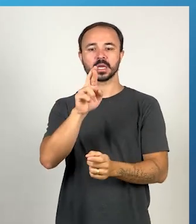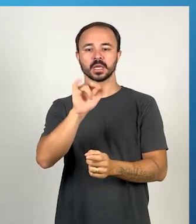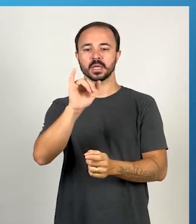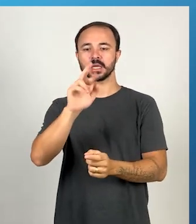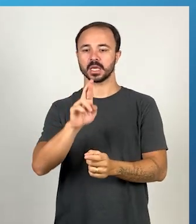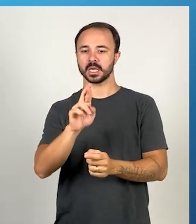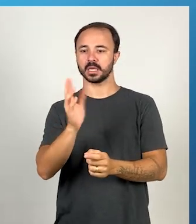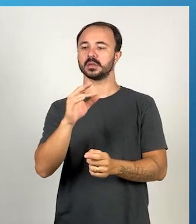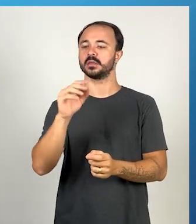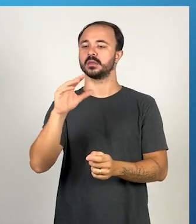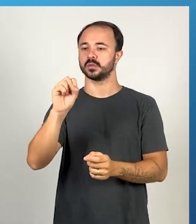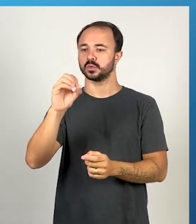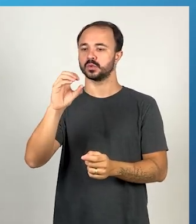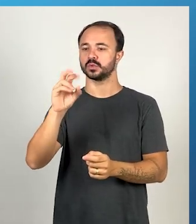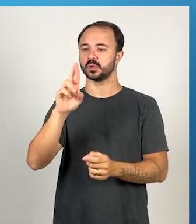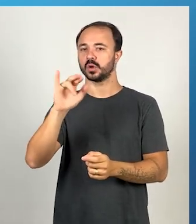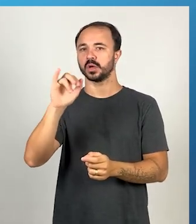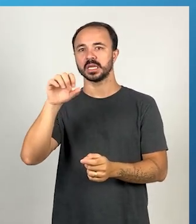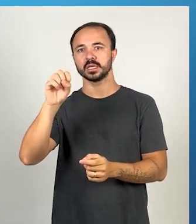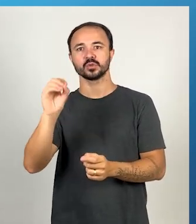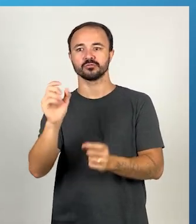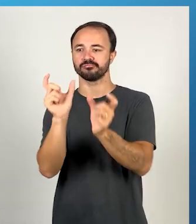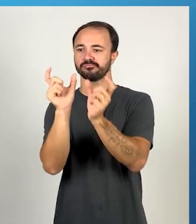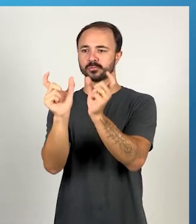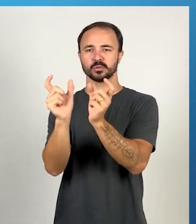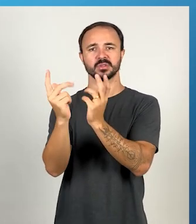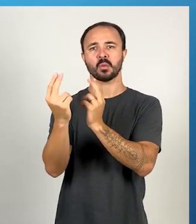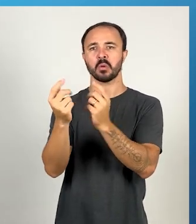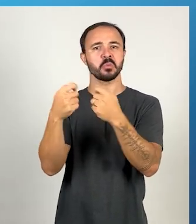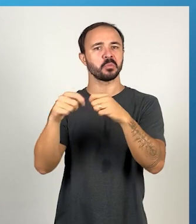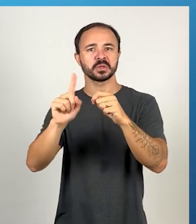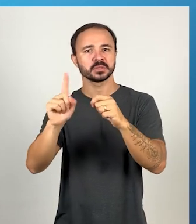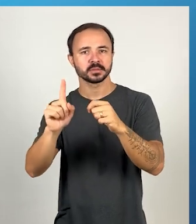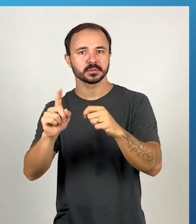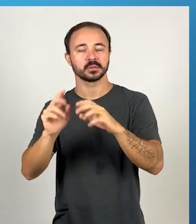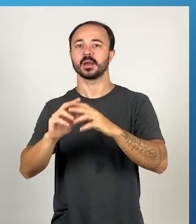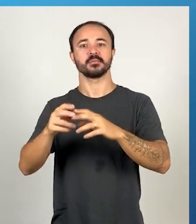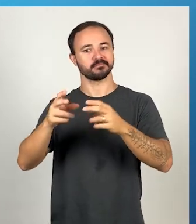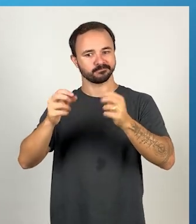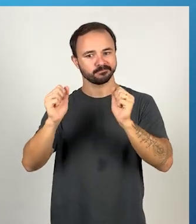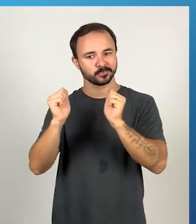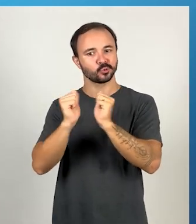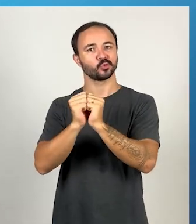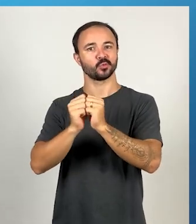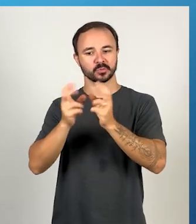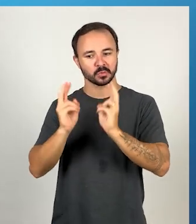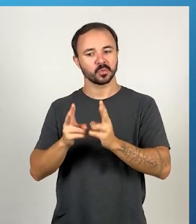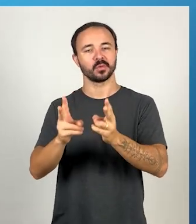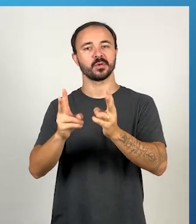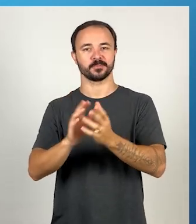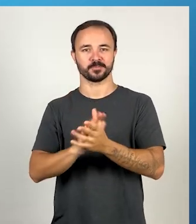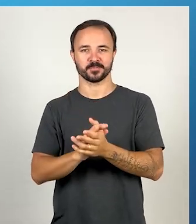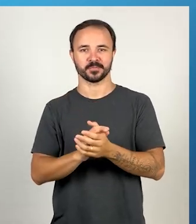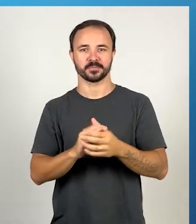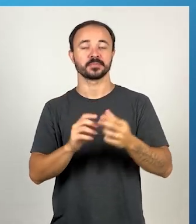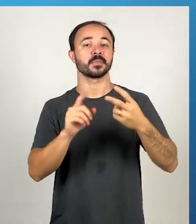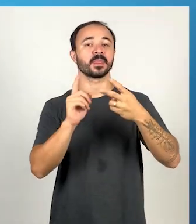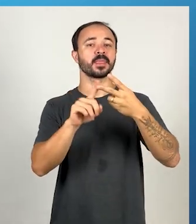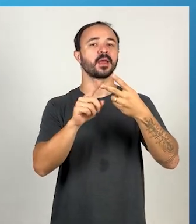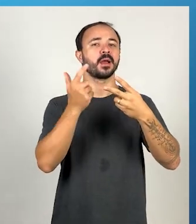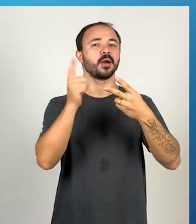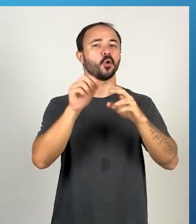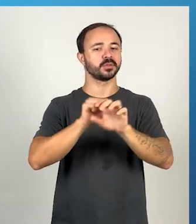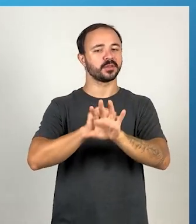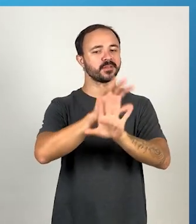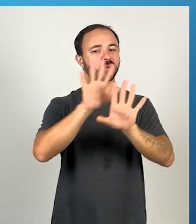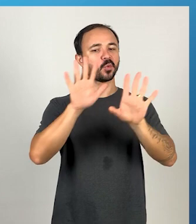reforçar aquela ideia já mencionada antes. A figura de linguagem hipérbato